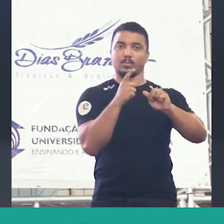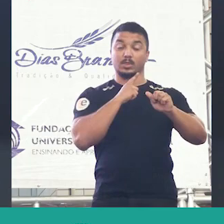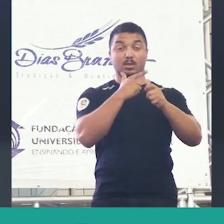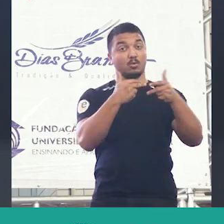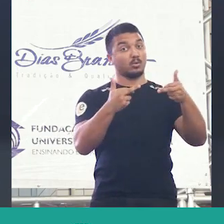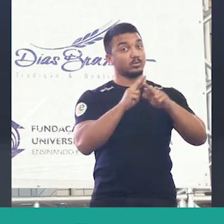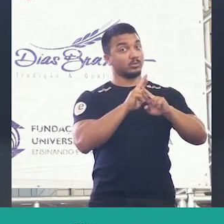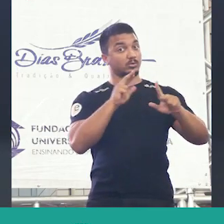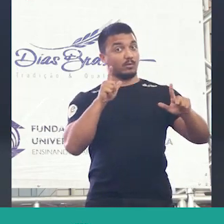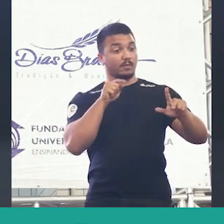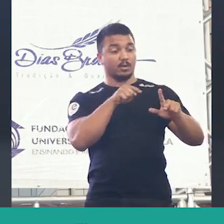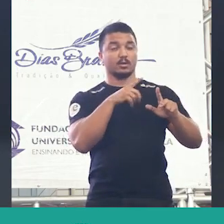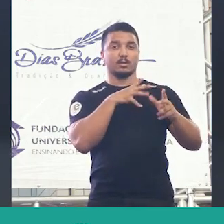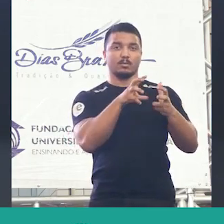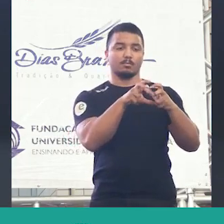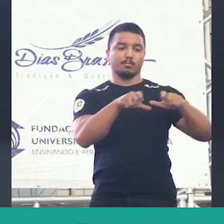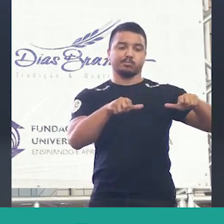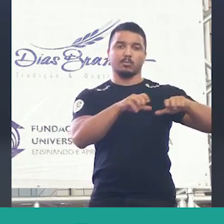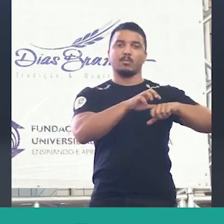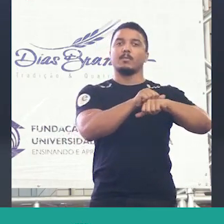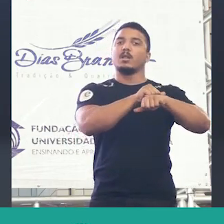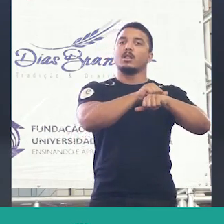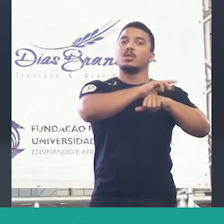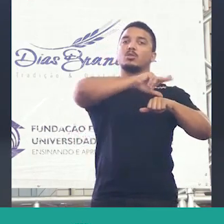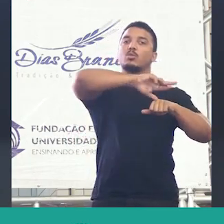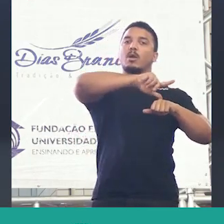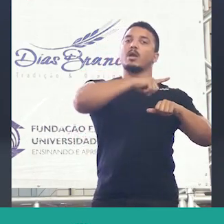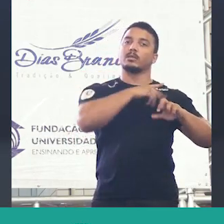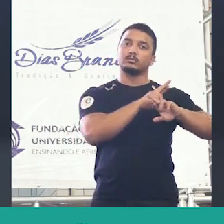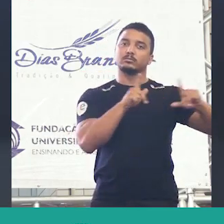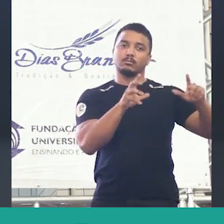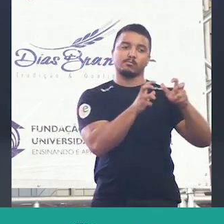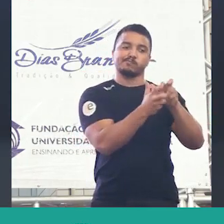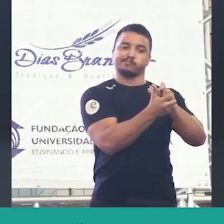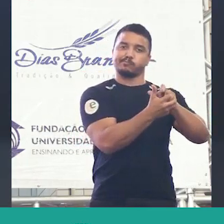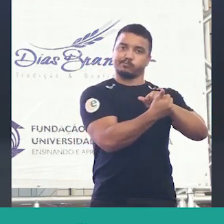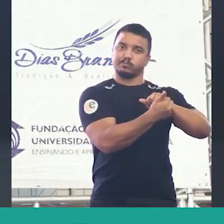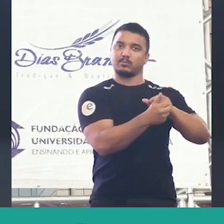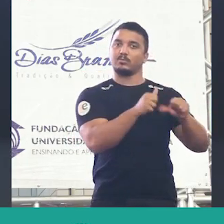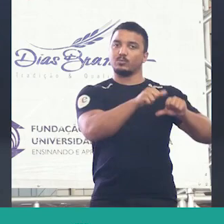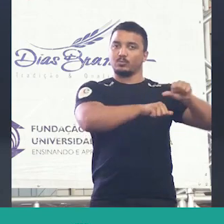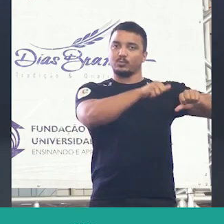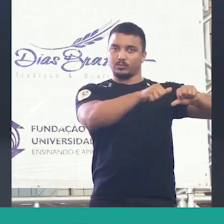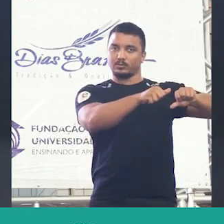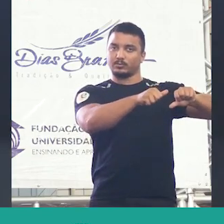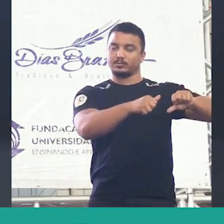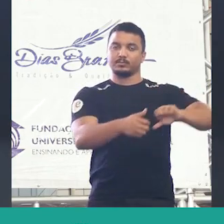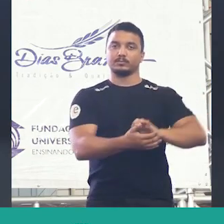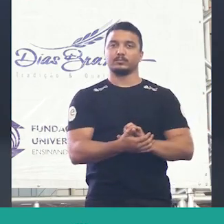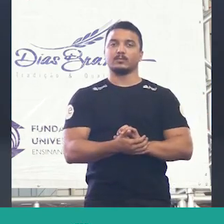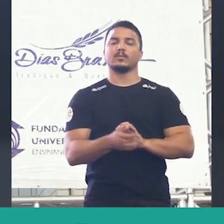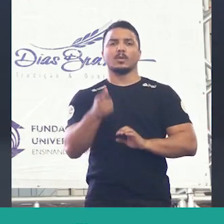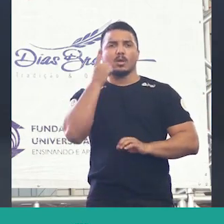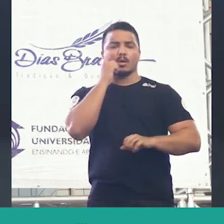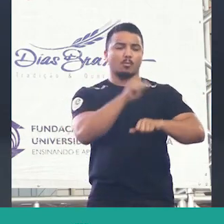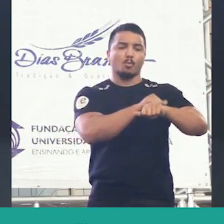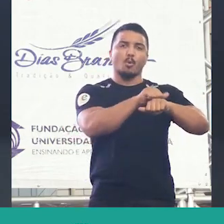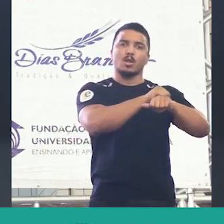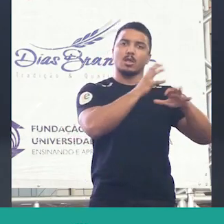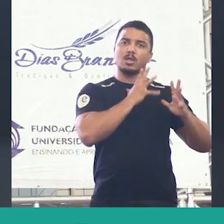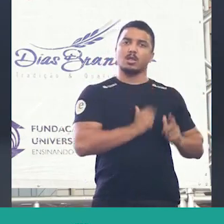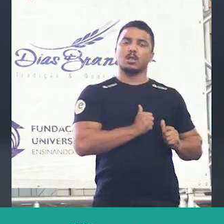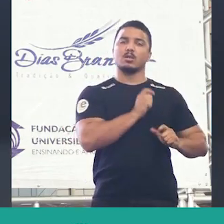vira um objeto em que deixa de ser polido e não se torna mais polido. Presta atenção. O que é